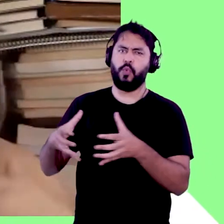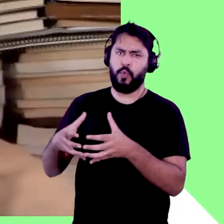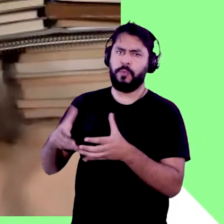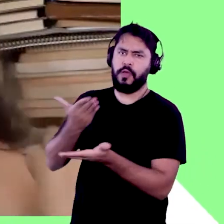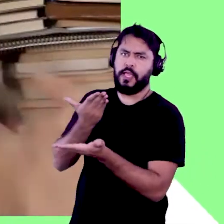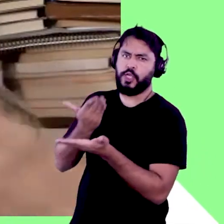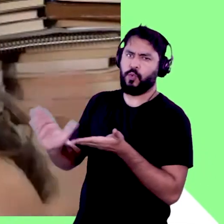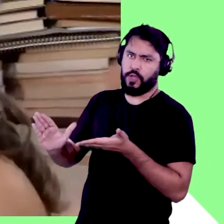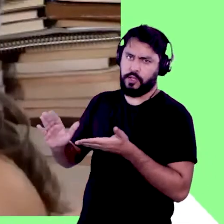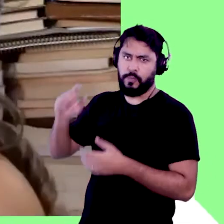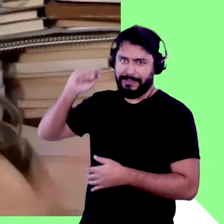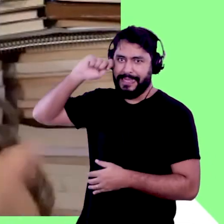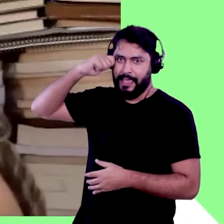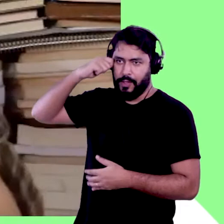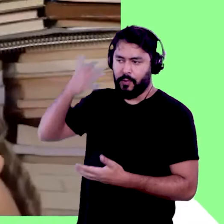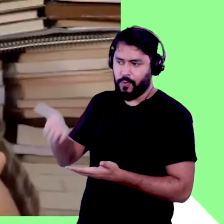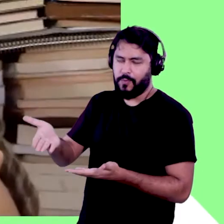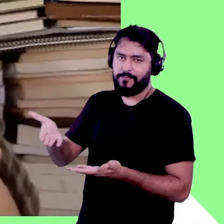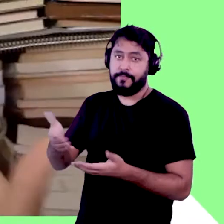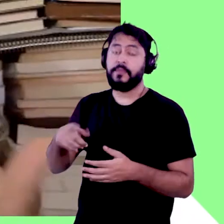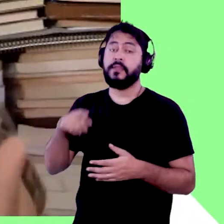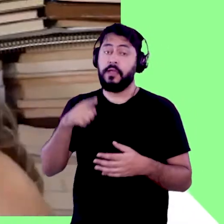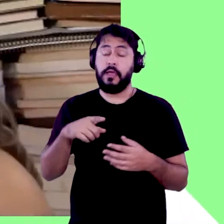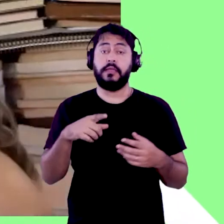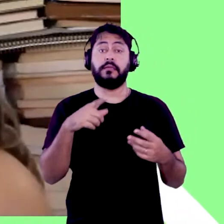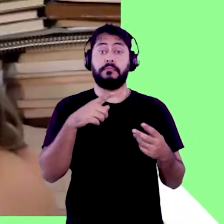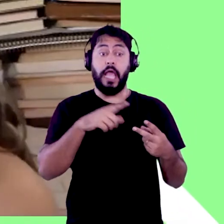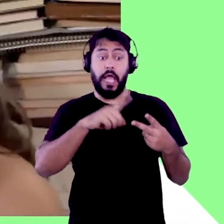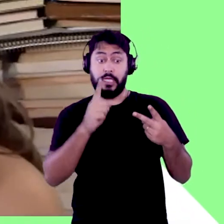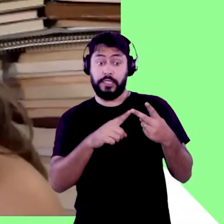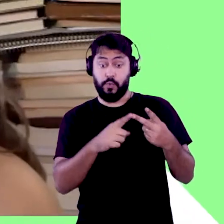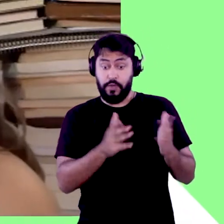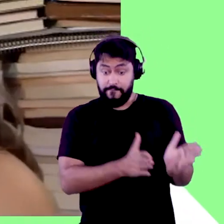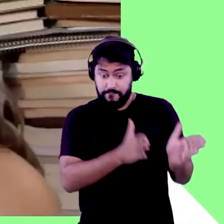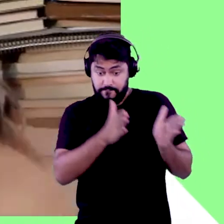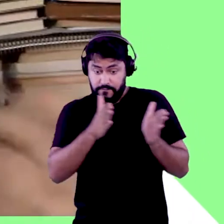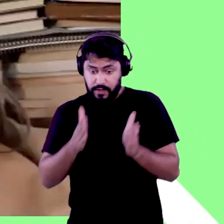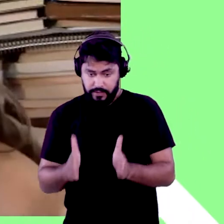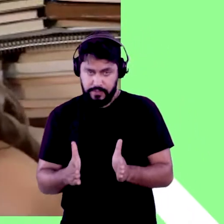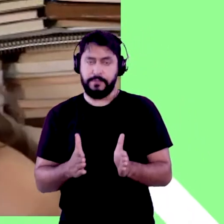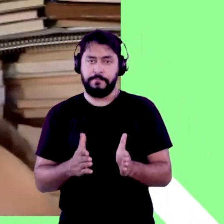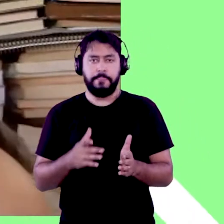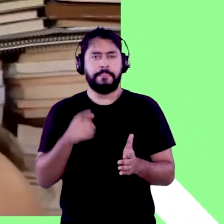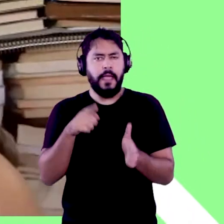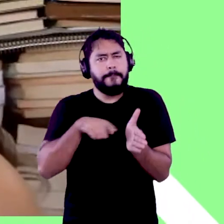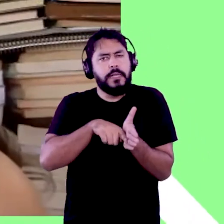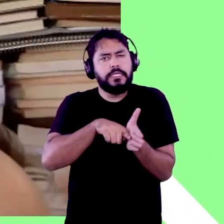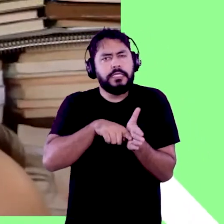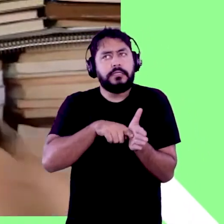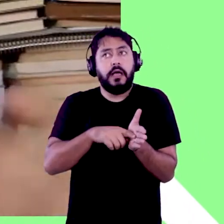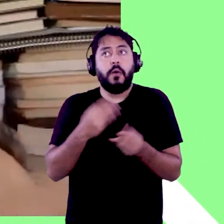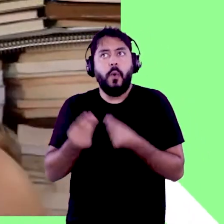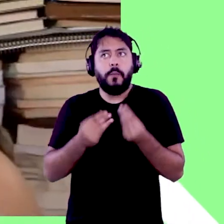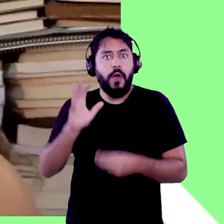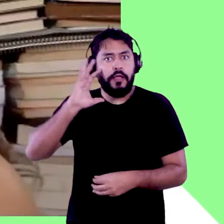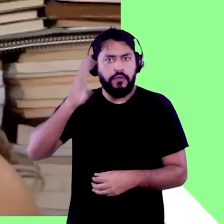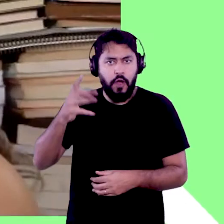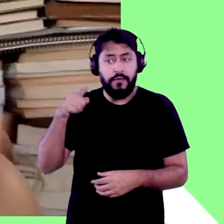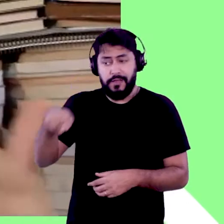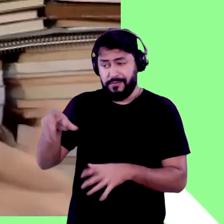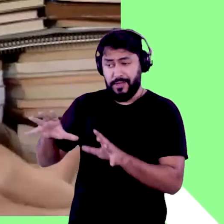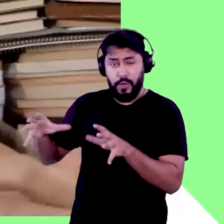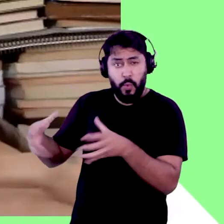E então essa seria a segunda fase, a gente procurar soluções para esses grupos, né, que não têm os mesmos